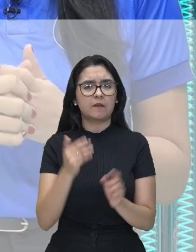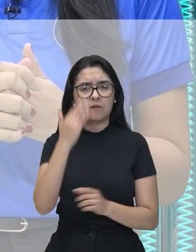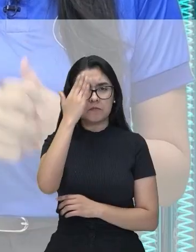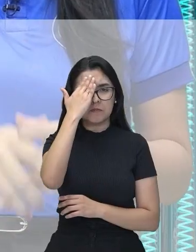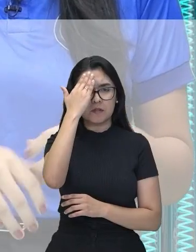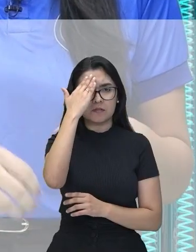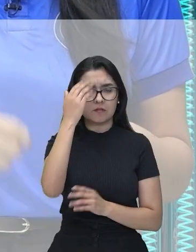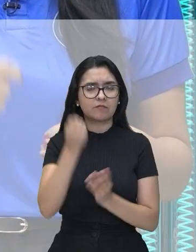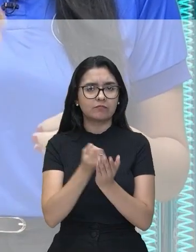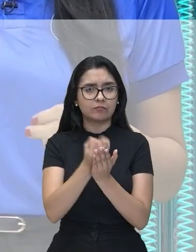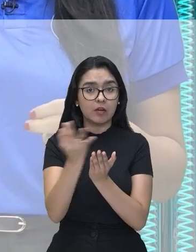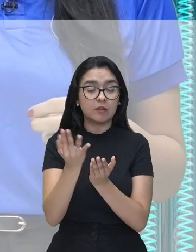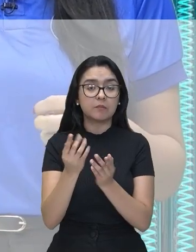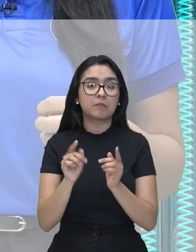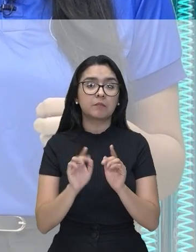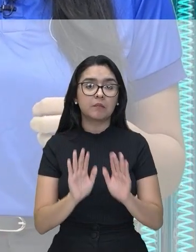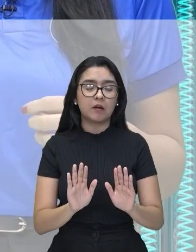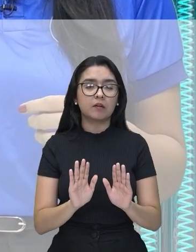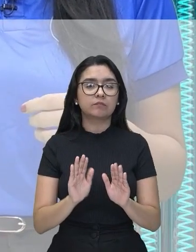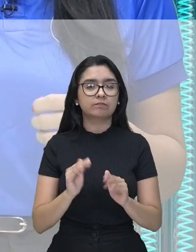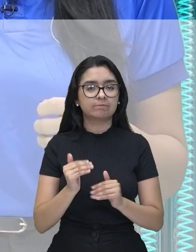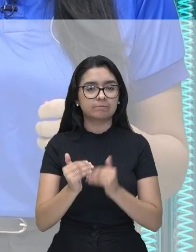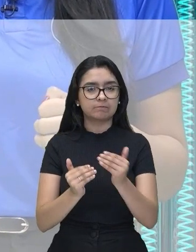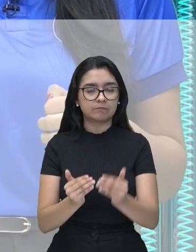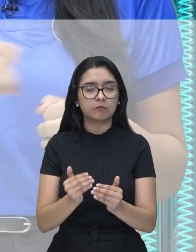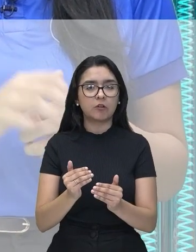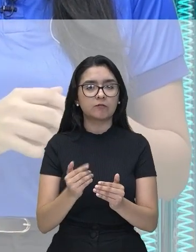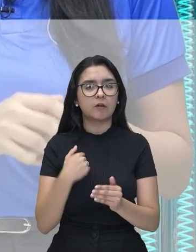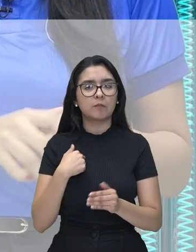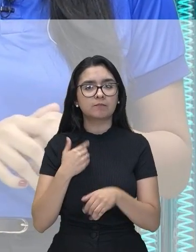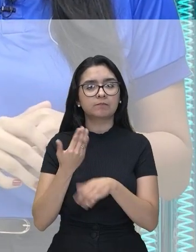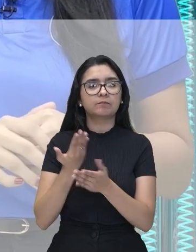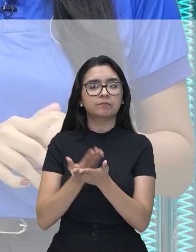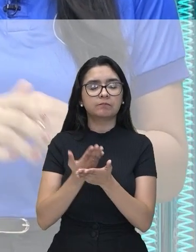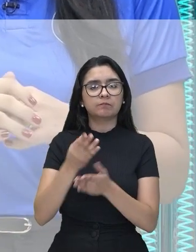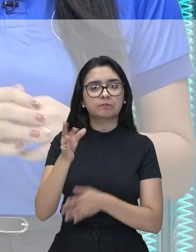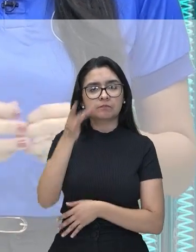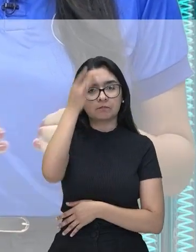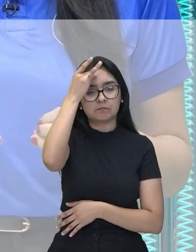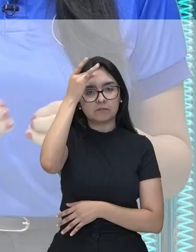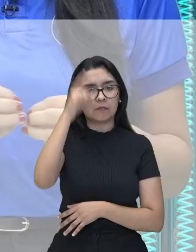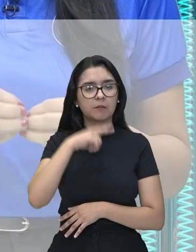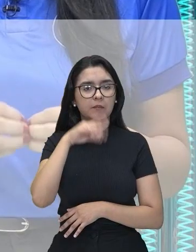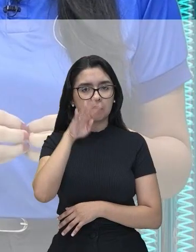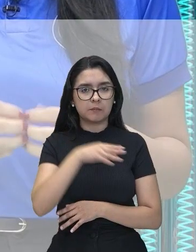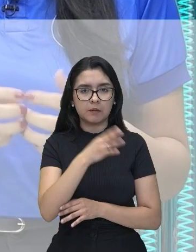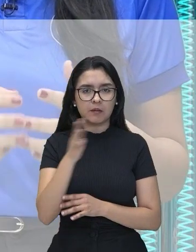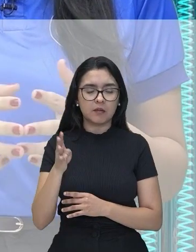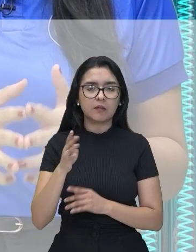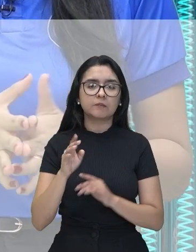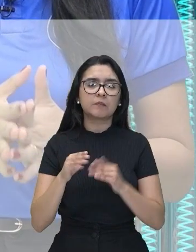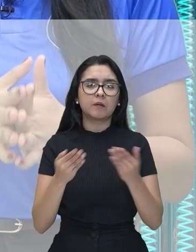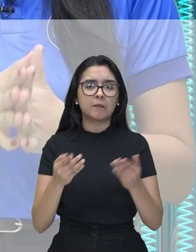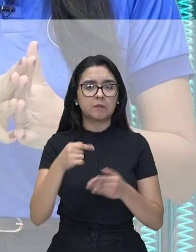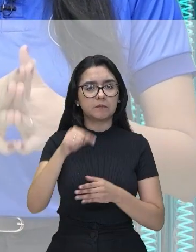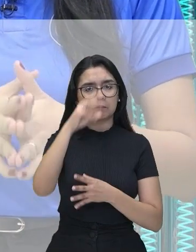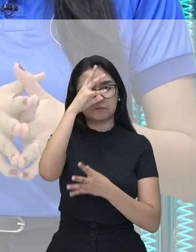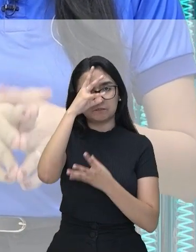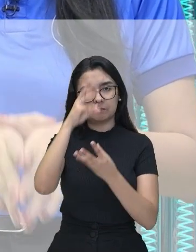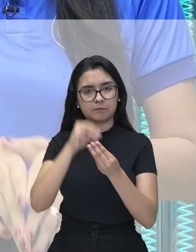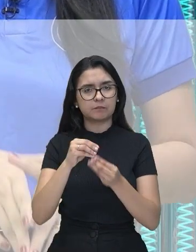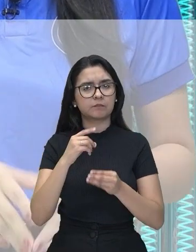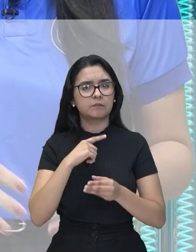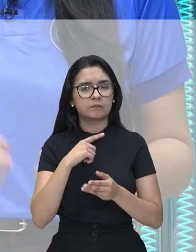muitos, né? Nós vamos mais à frente fixar ali através de uma tabela. Então, é só para que vocês entendam que existem